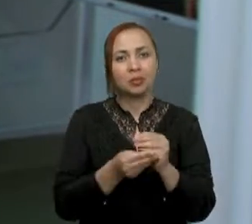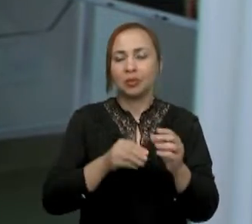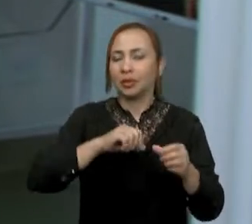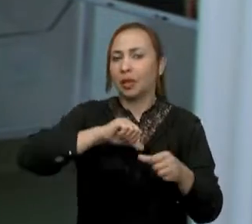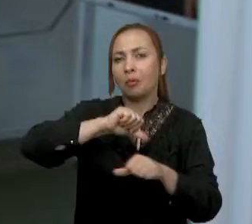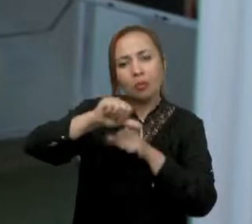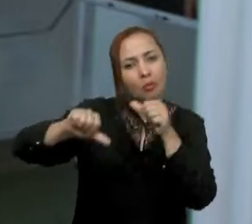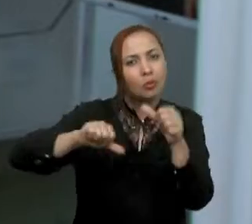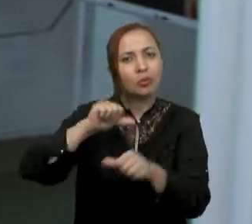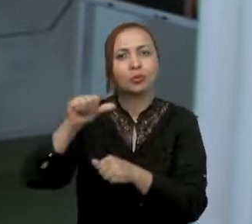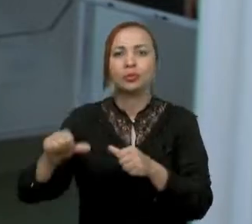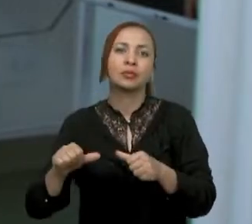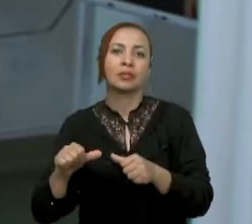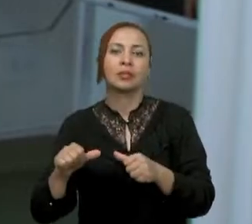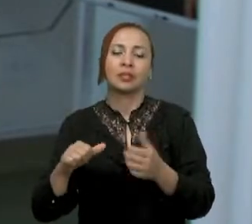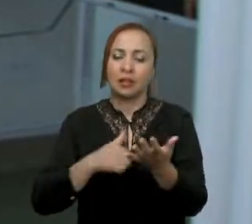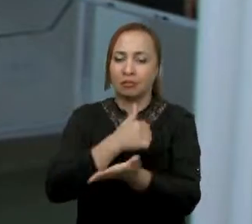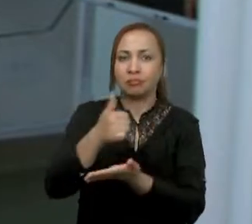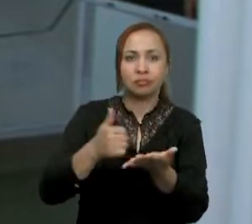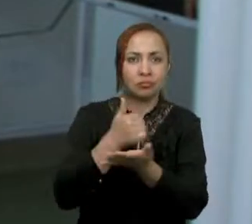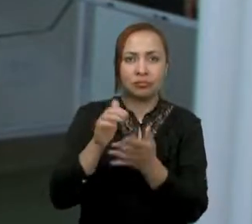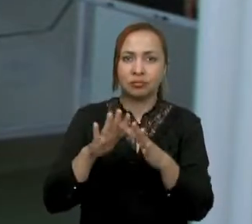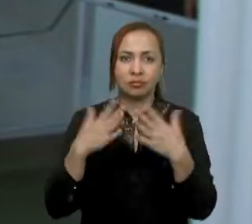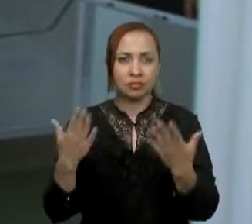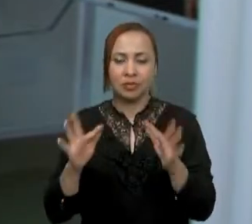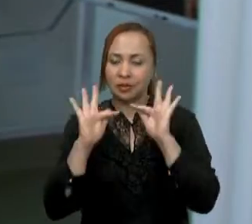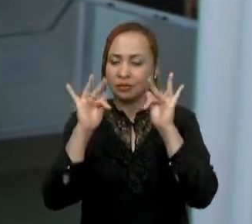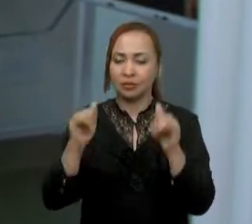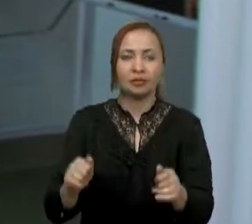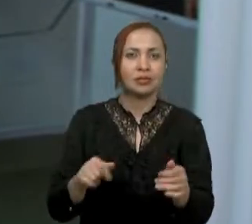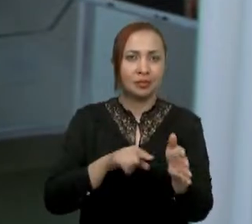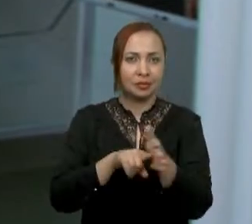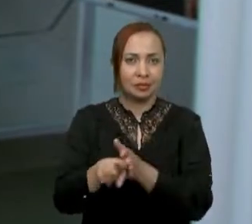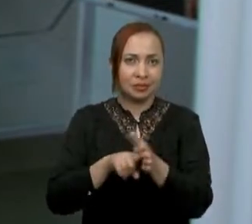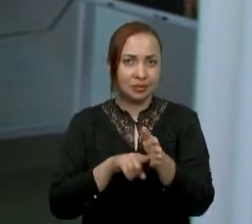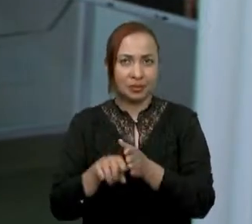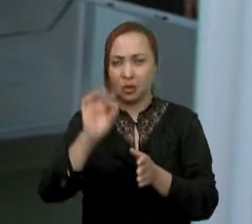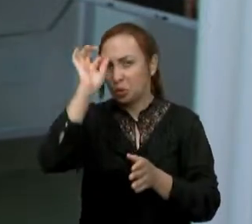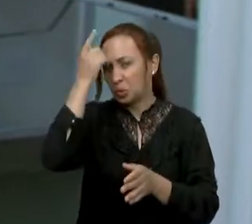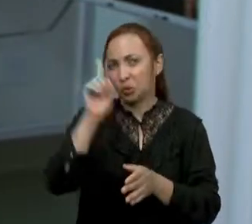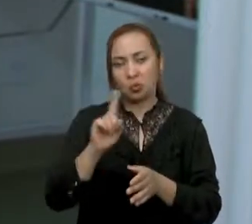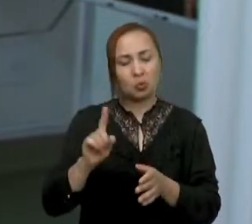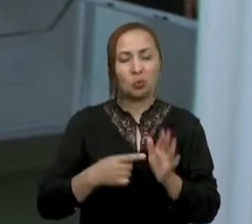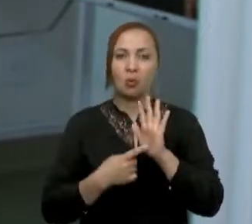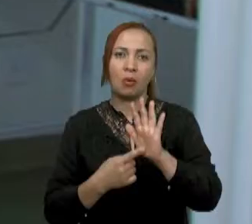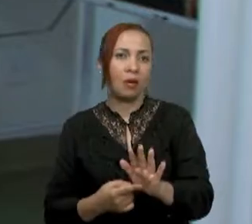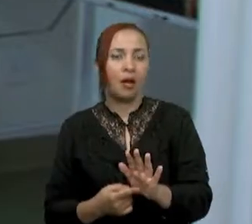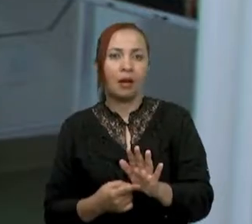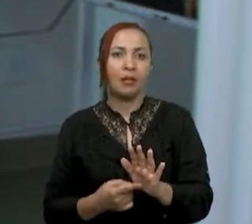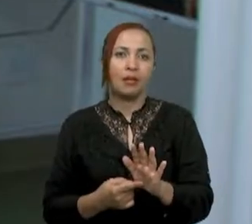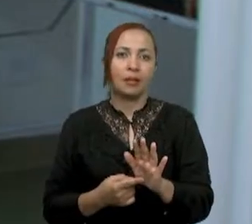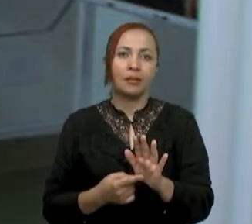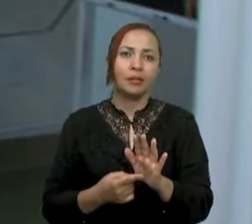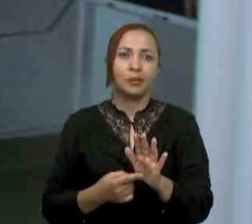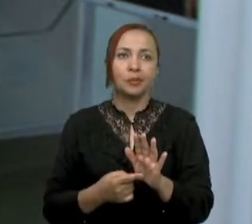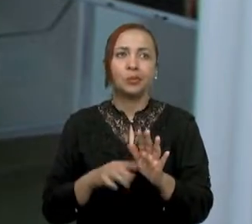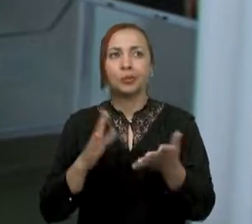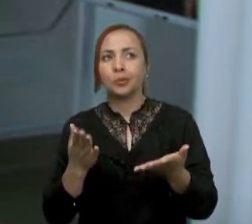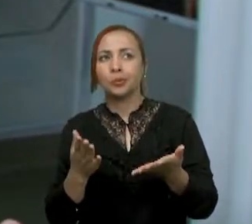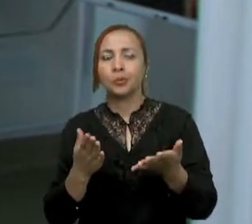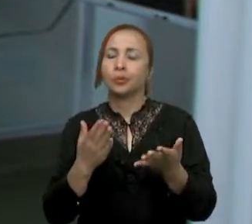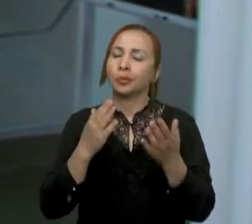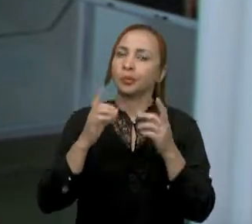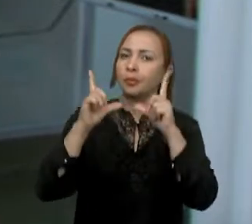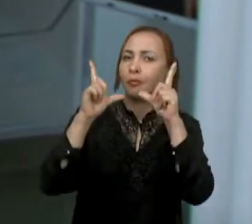implementadas modificadas né e é basicamente isso que a finalidade da pesquisa não somente de mostrar né o